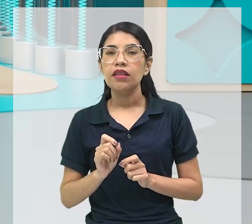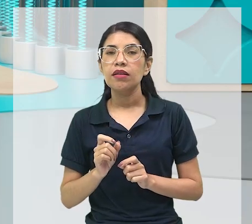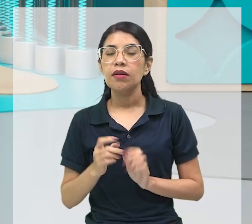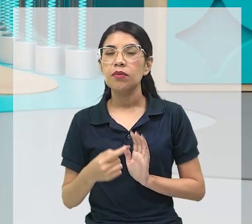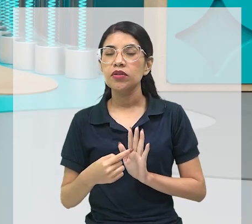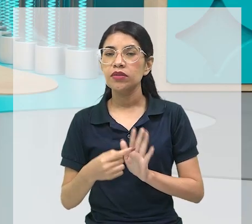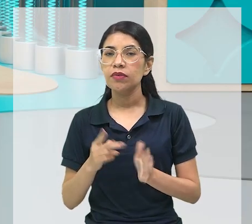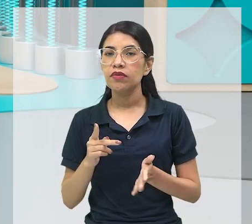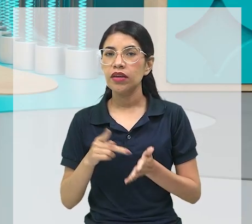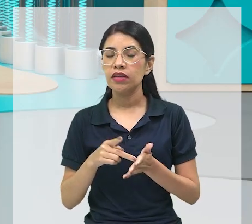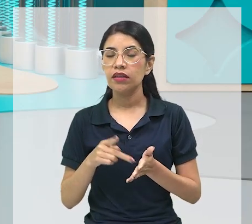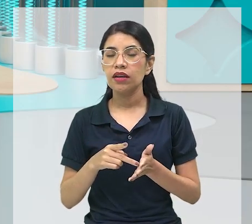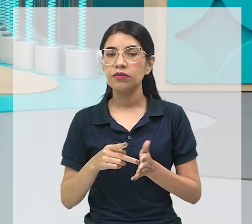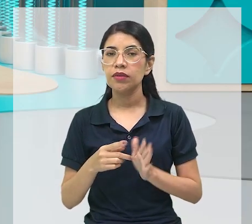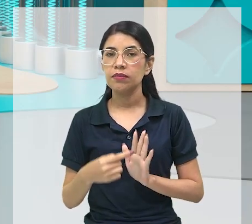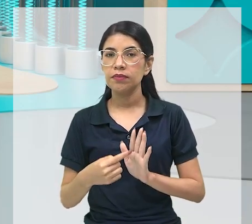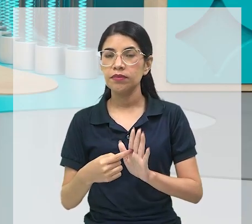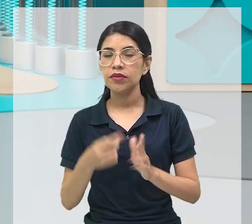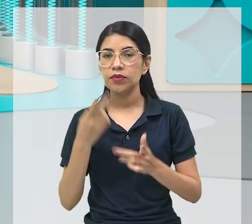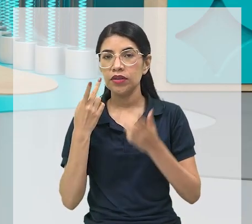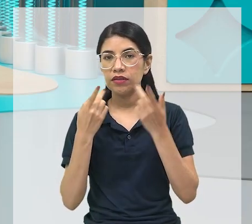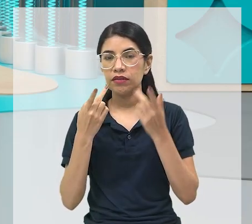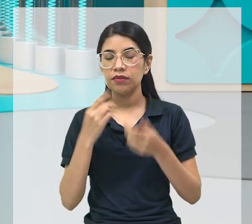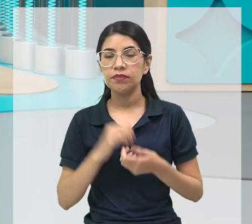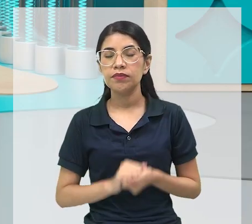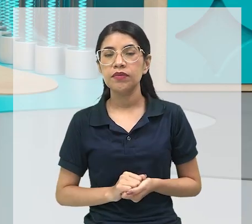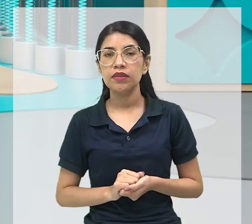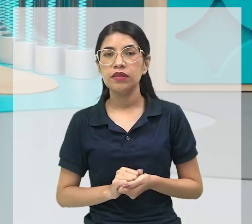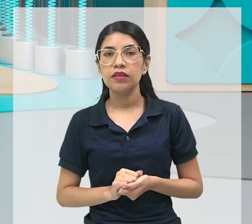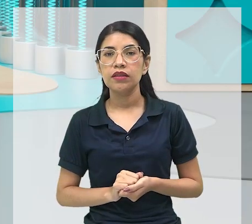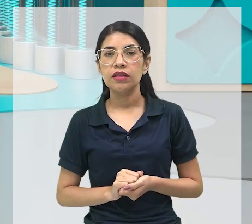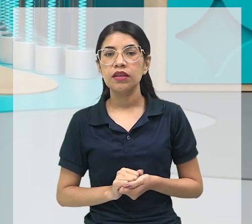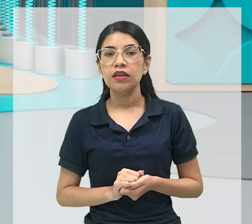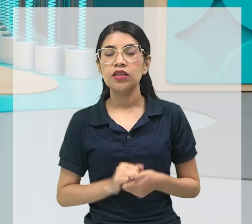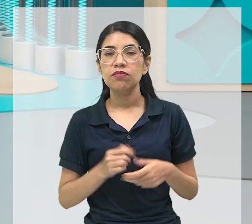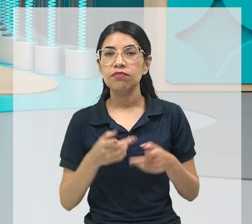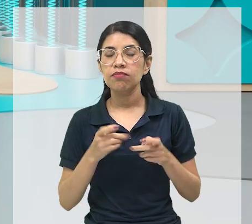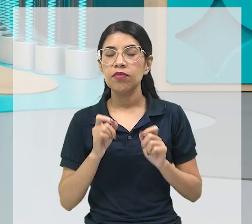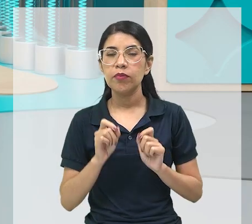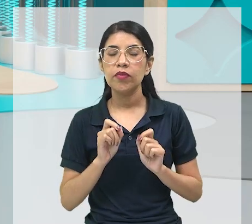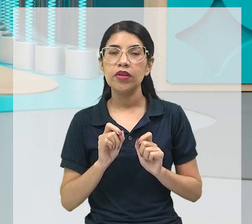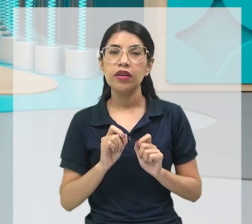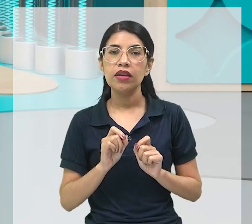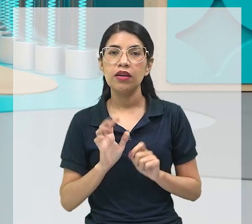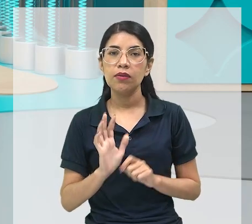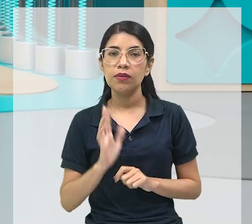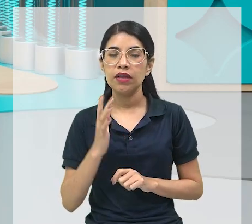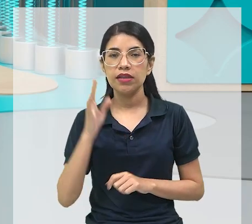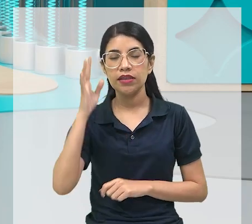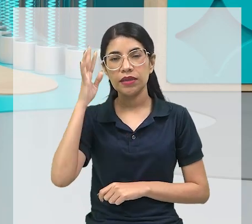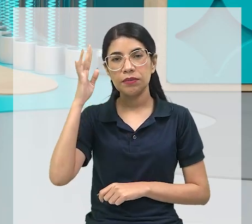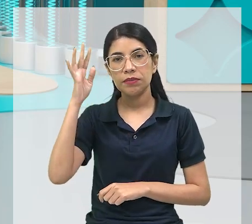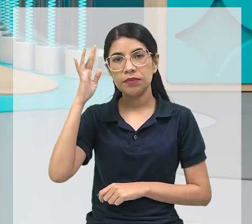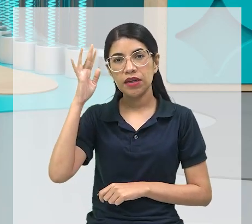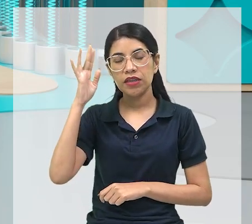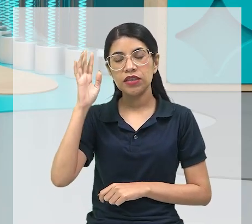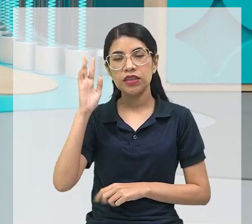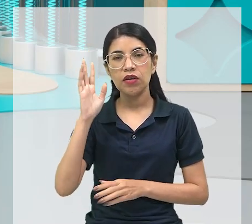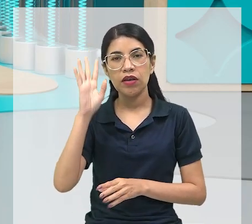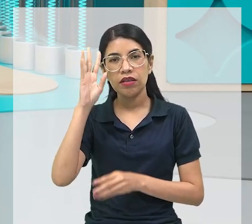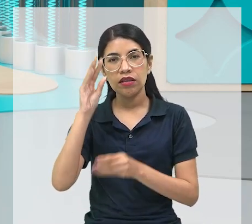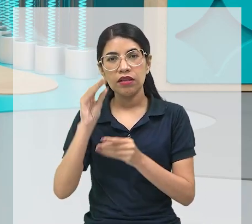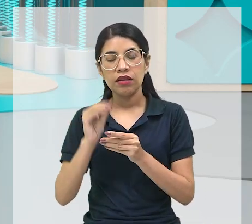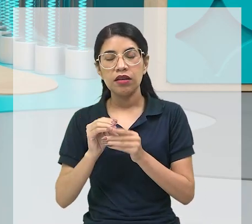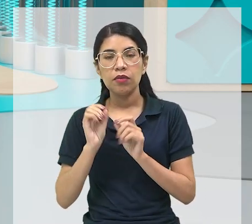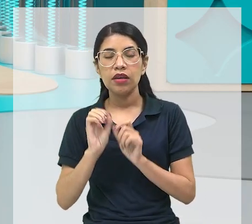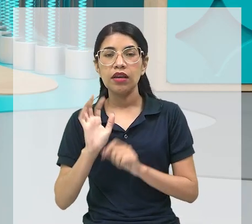veracidade maior para a ação cênica. Quando a gente vê eles caracterizados assim, a nossa imaginação nos remete